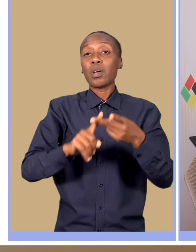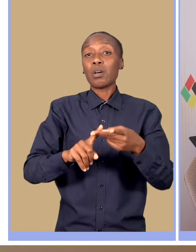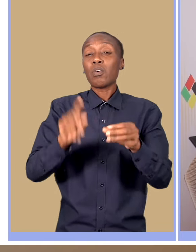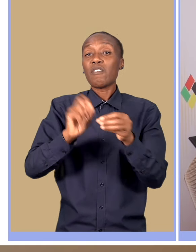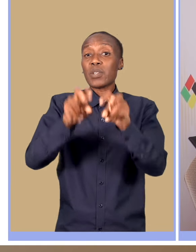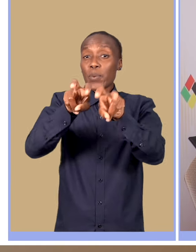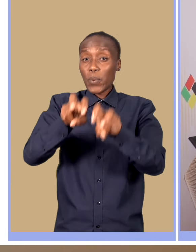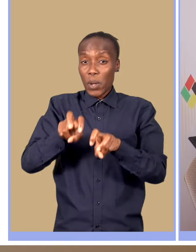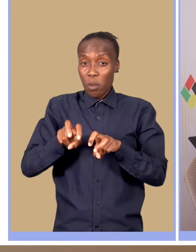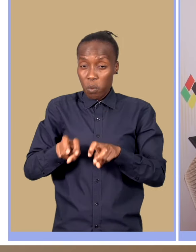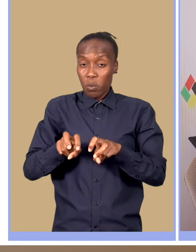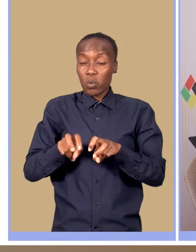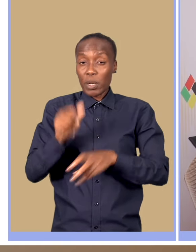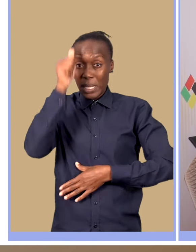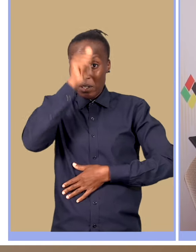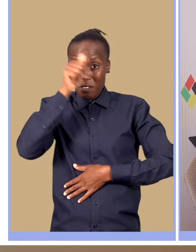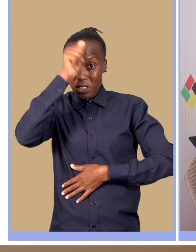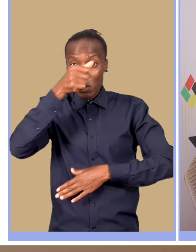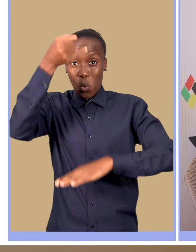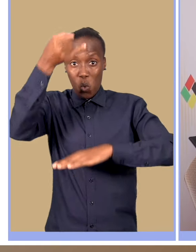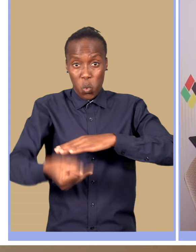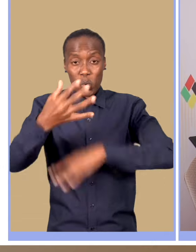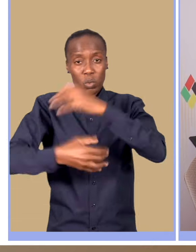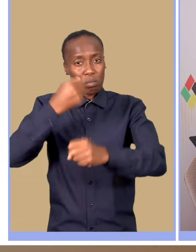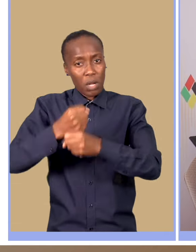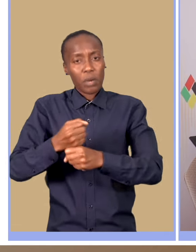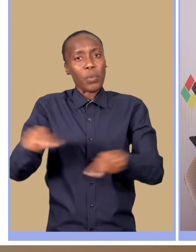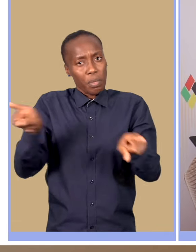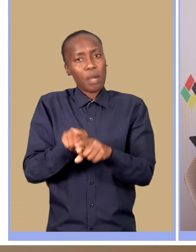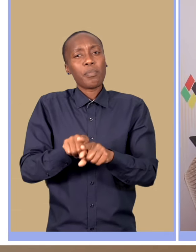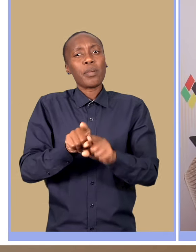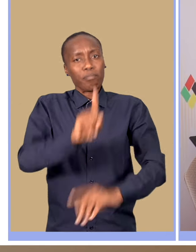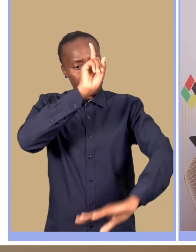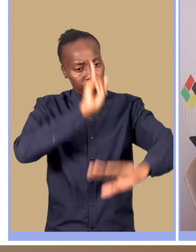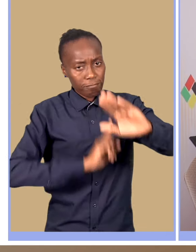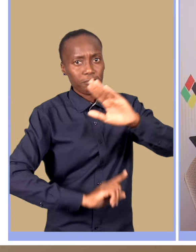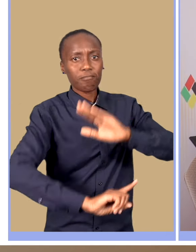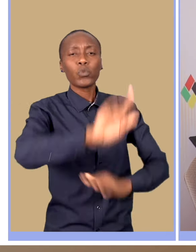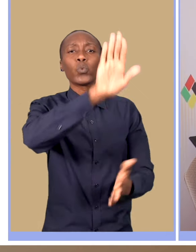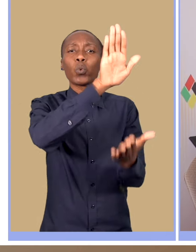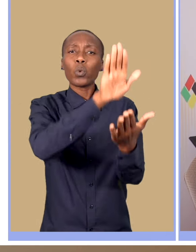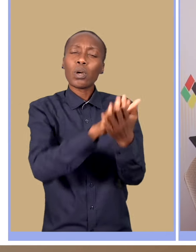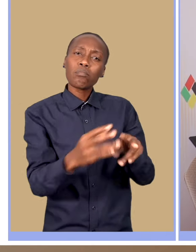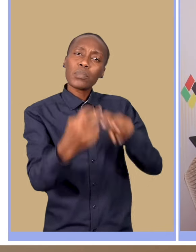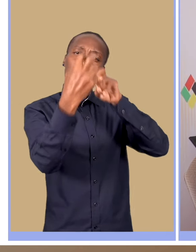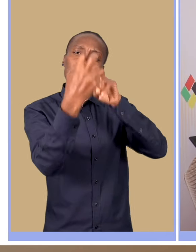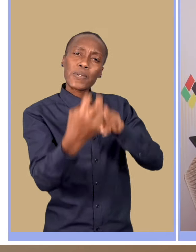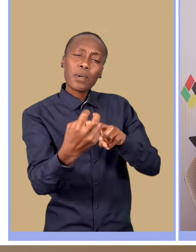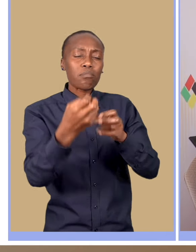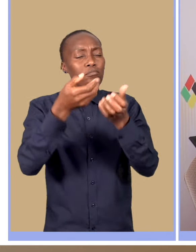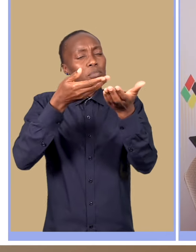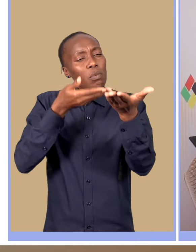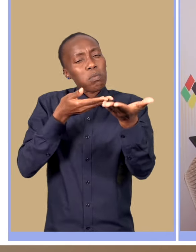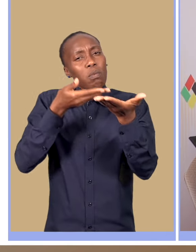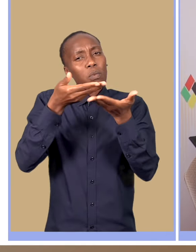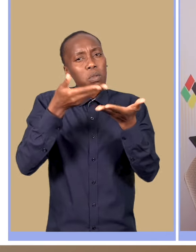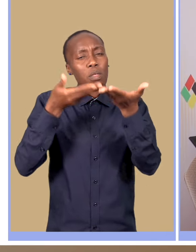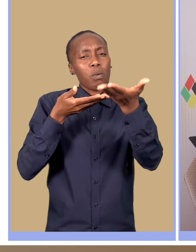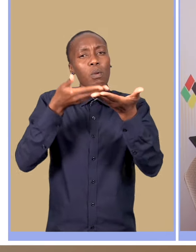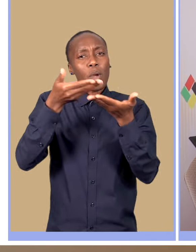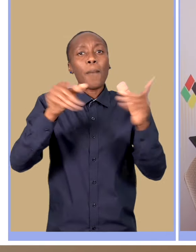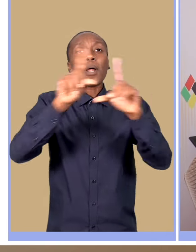do último ano iam lá e conversavam com essas pessoas, reconfortavam essas pessoas para que elas pudessem